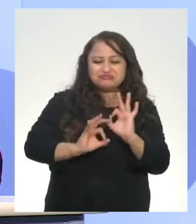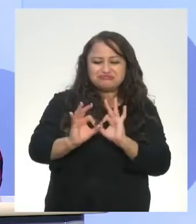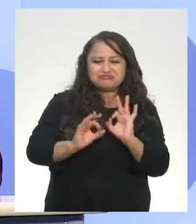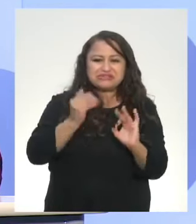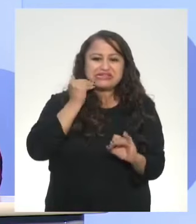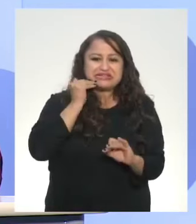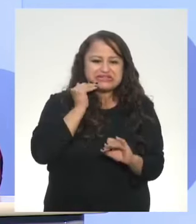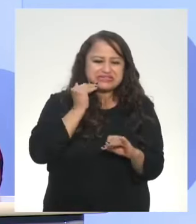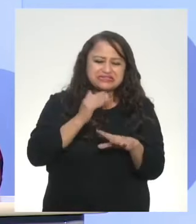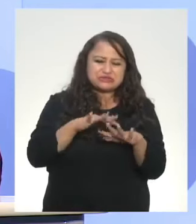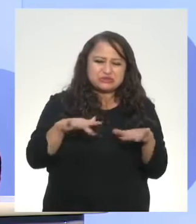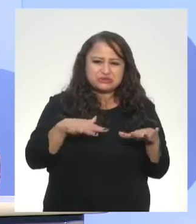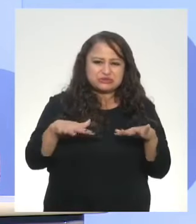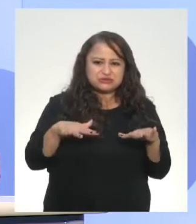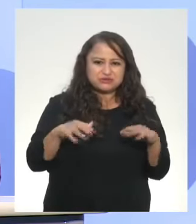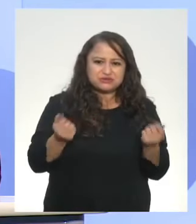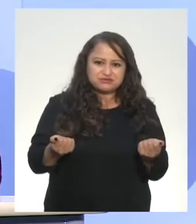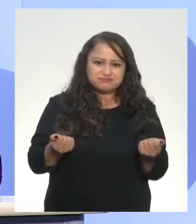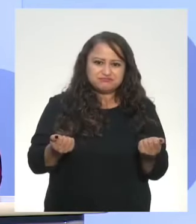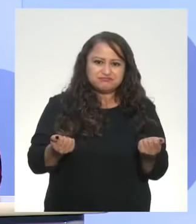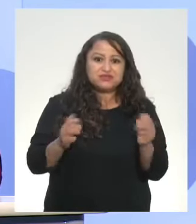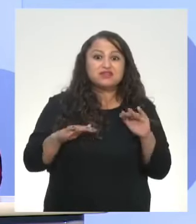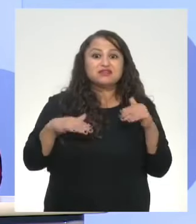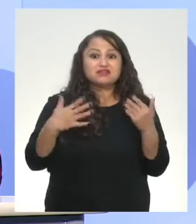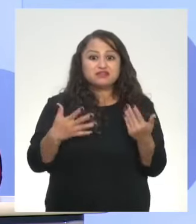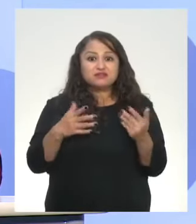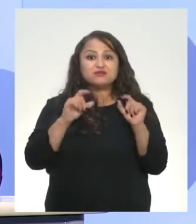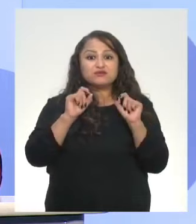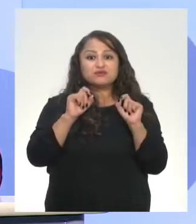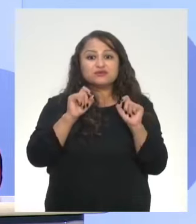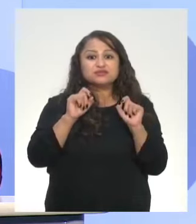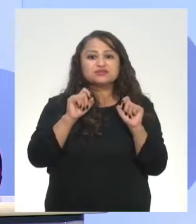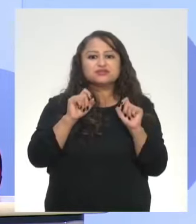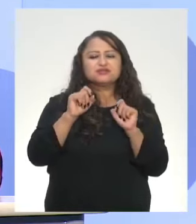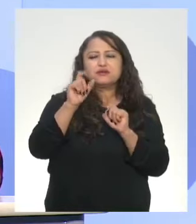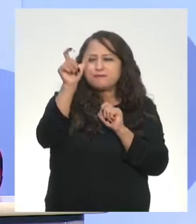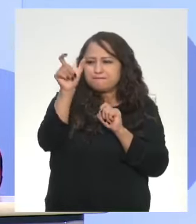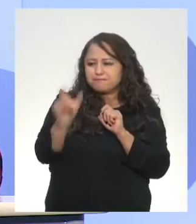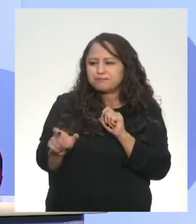população, dos súditos, reduzidas à vontade apenas e